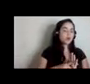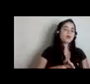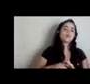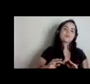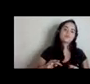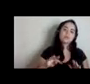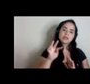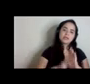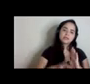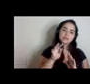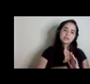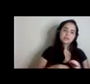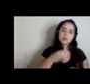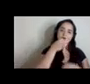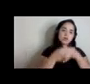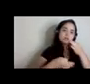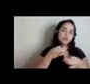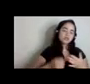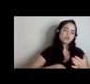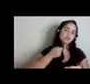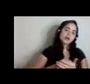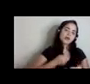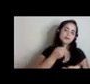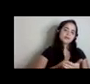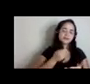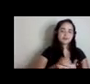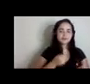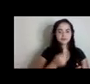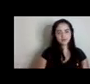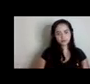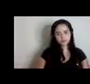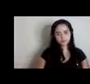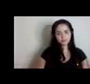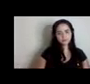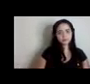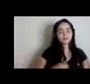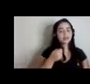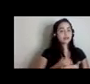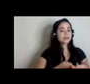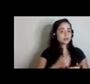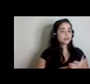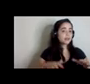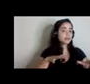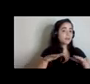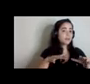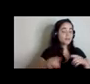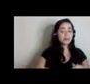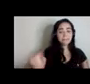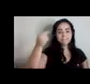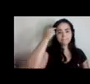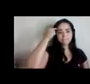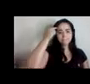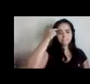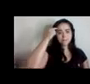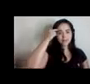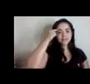a resistência. A resistência como movimento consciente, a resistência